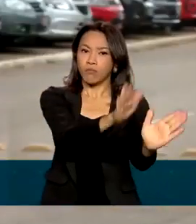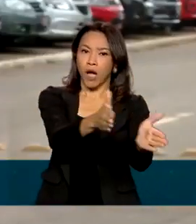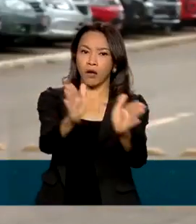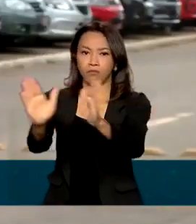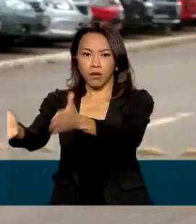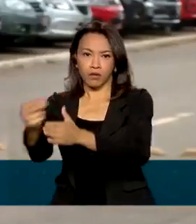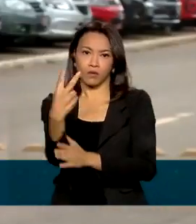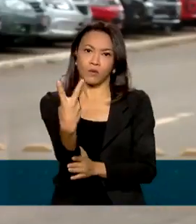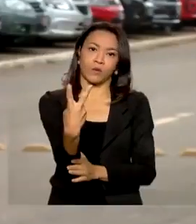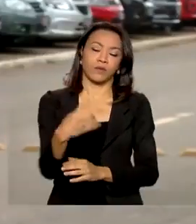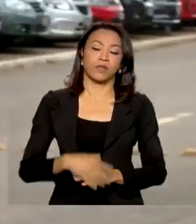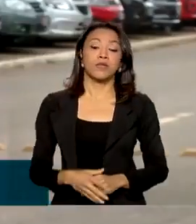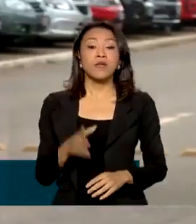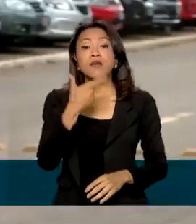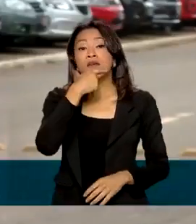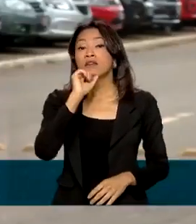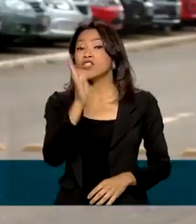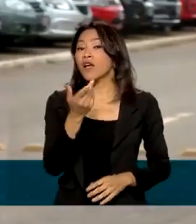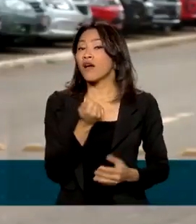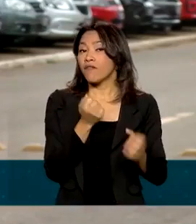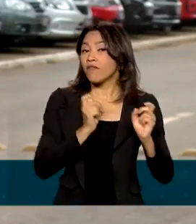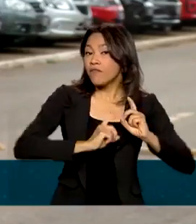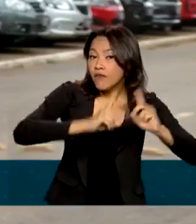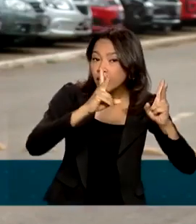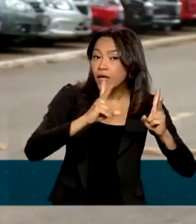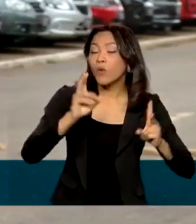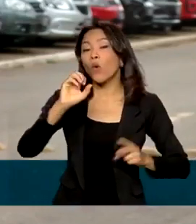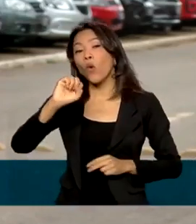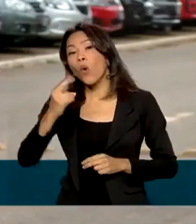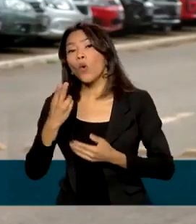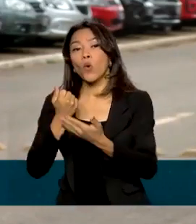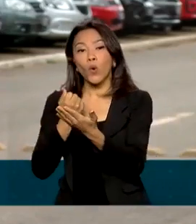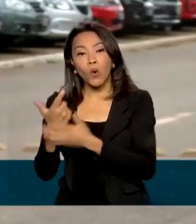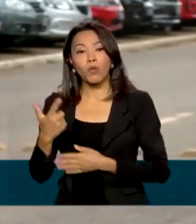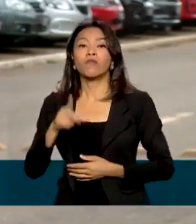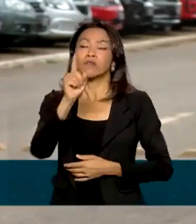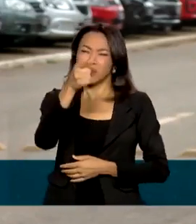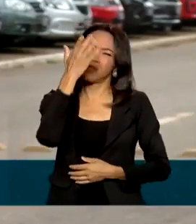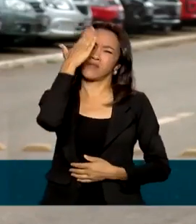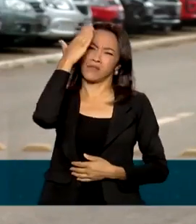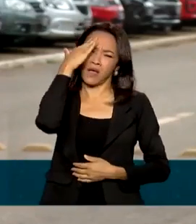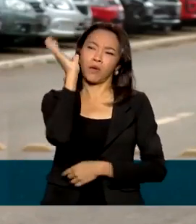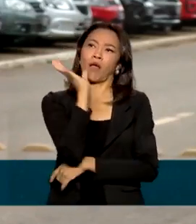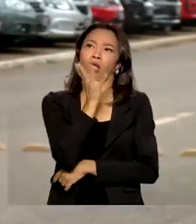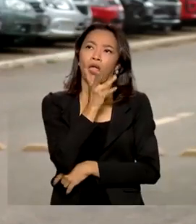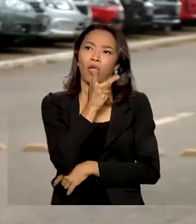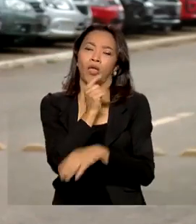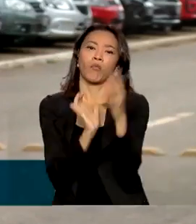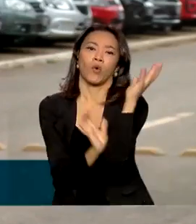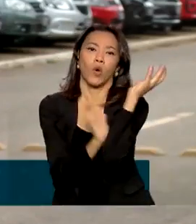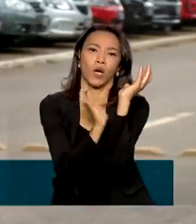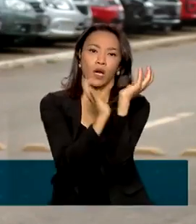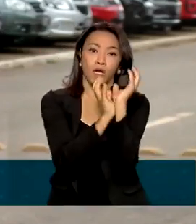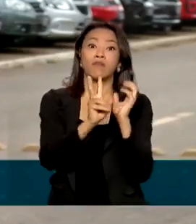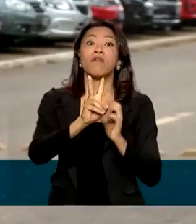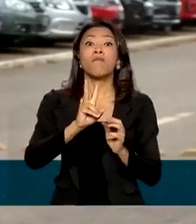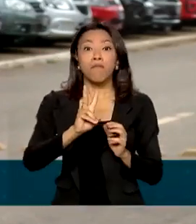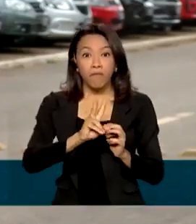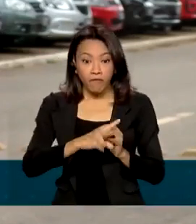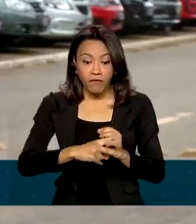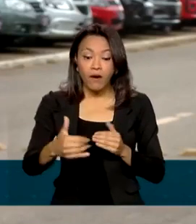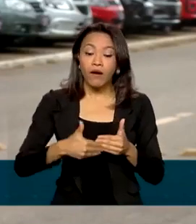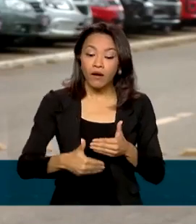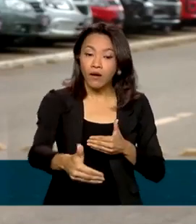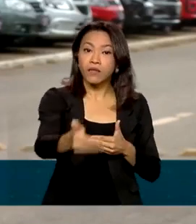já vendeu ou comprou algum veículo usado sabe como é burocrático. Mas esse processo deve ficar mais fácil